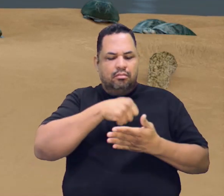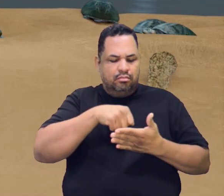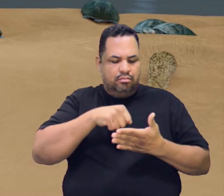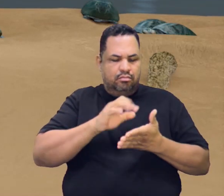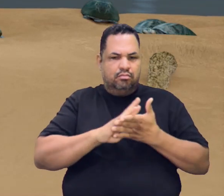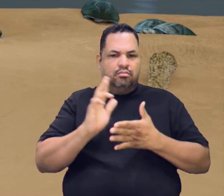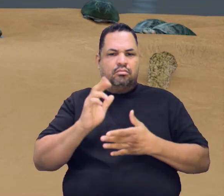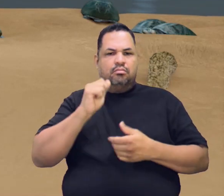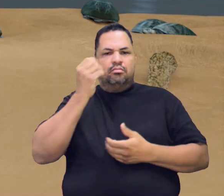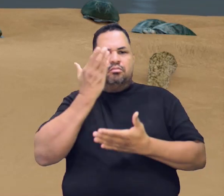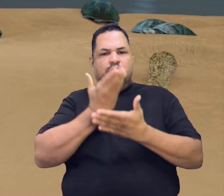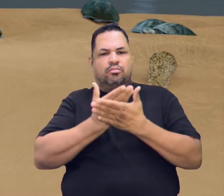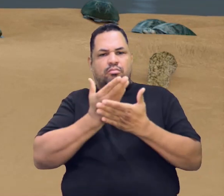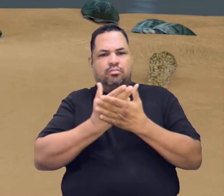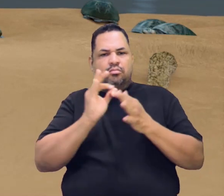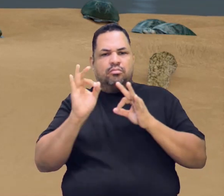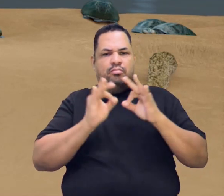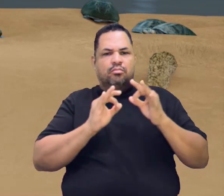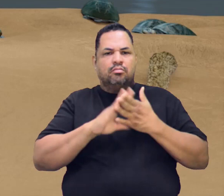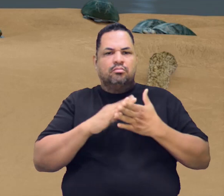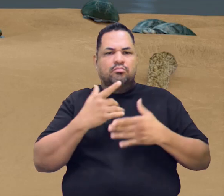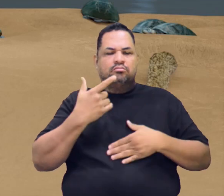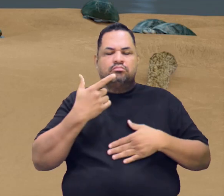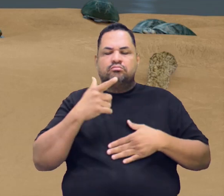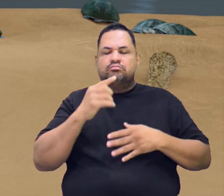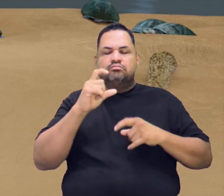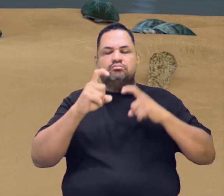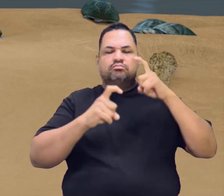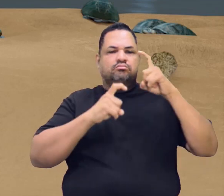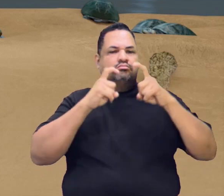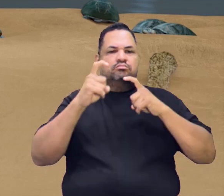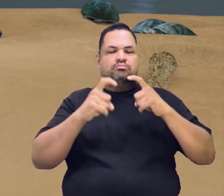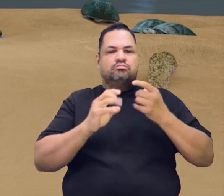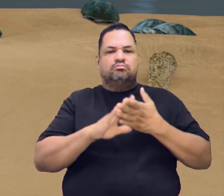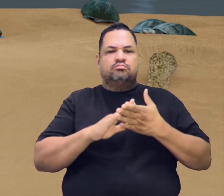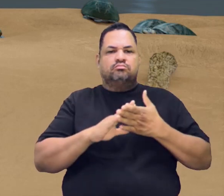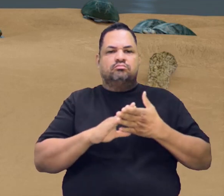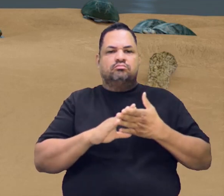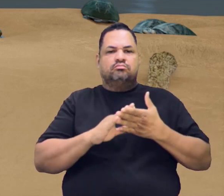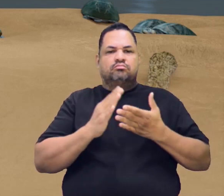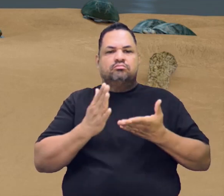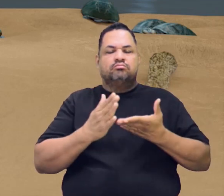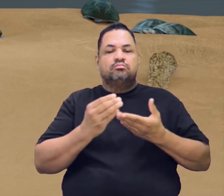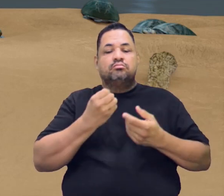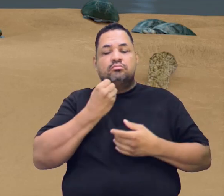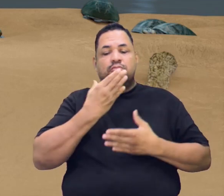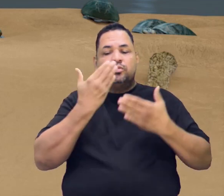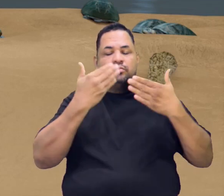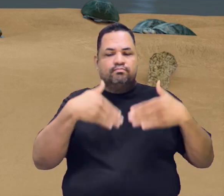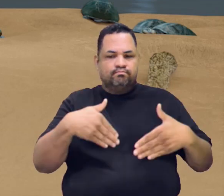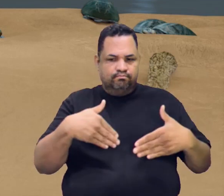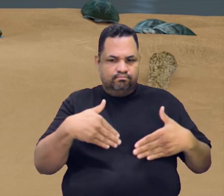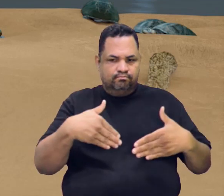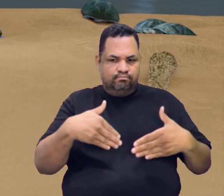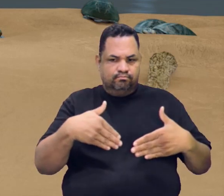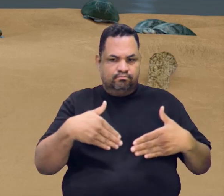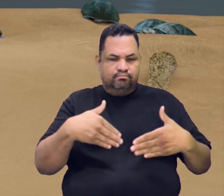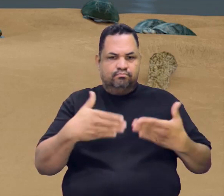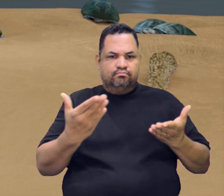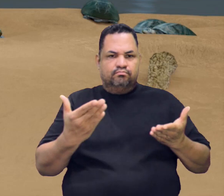anotações, quem estudou, quem se preparou, não tem o que se preocupar, tá bom? Desejo aqui uma boa prova